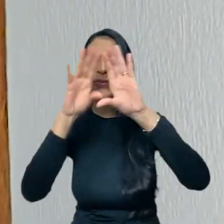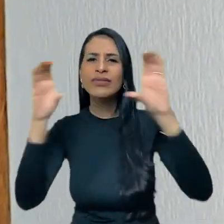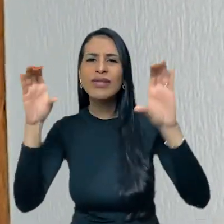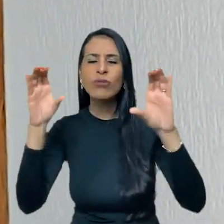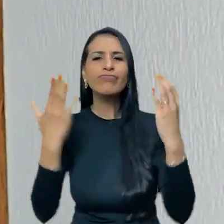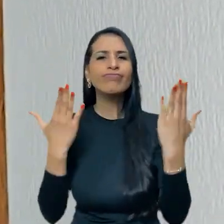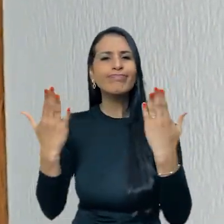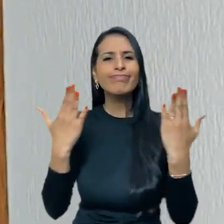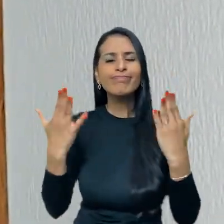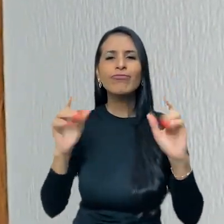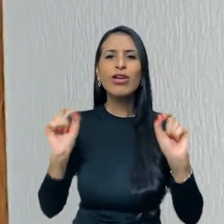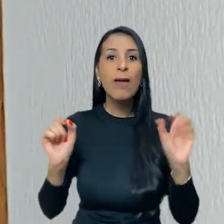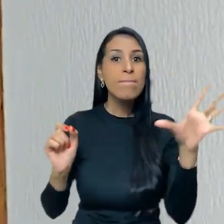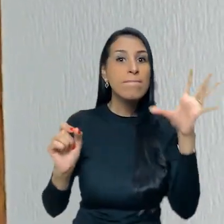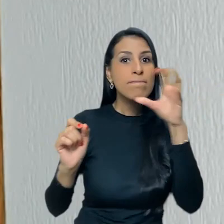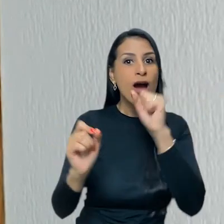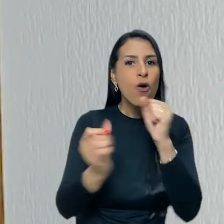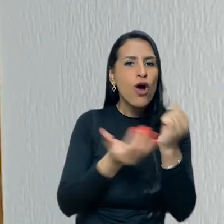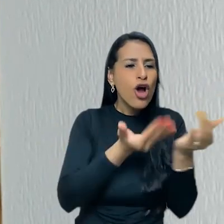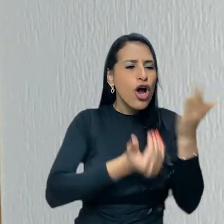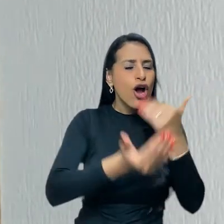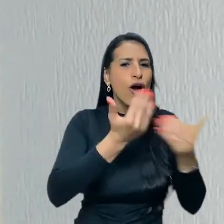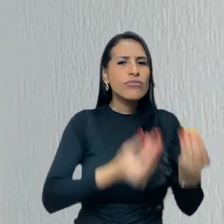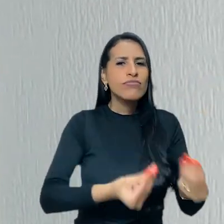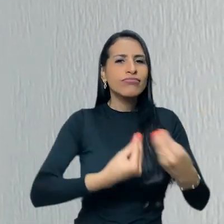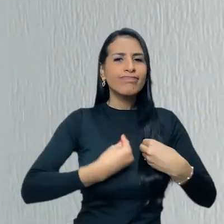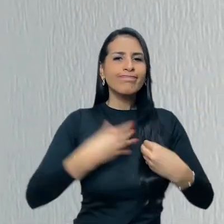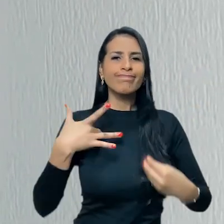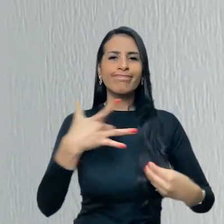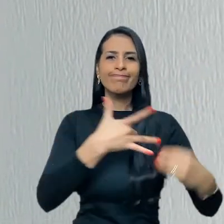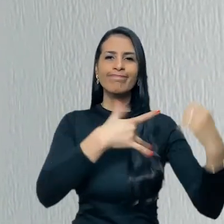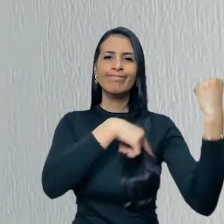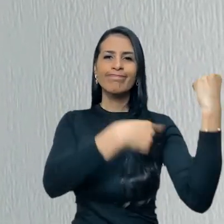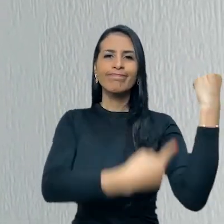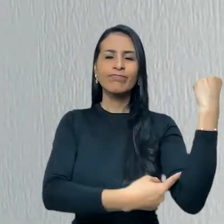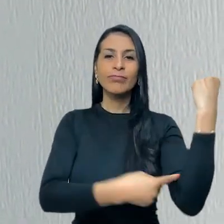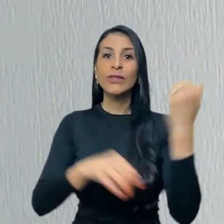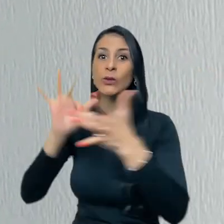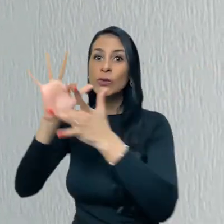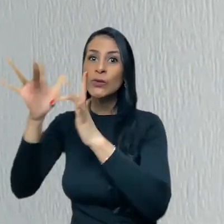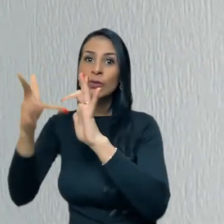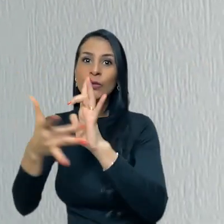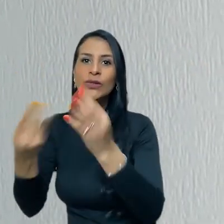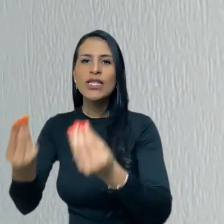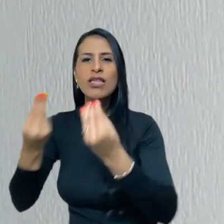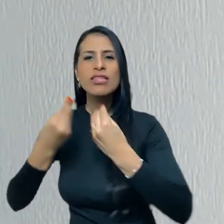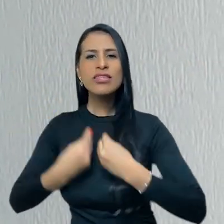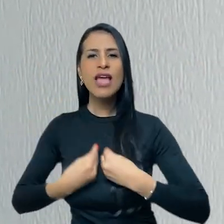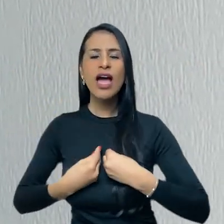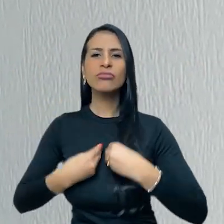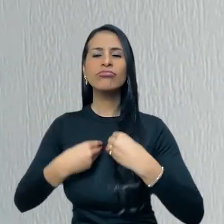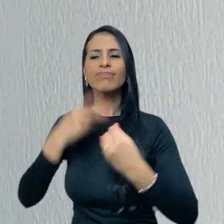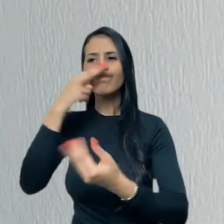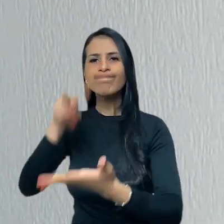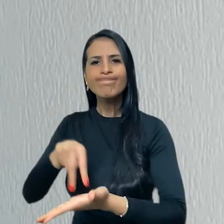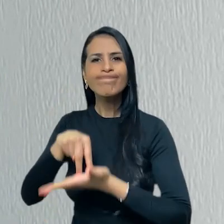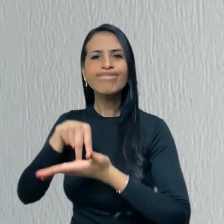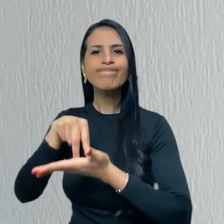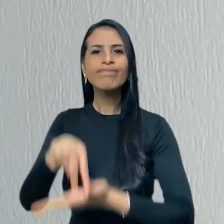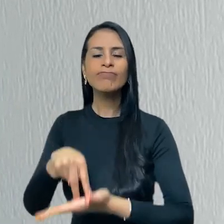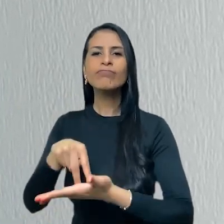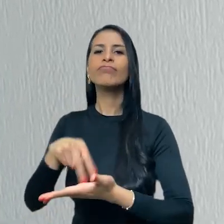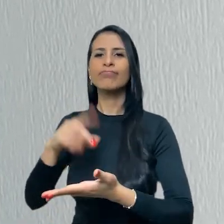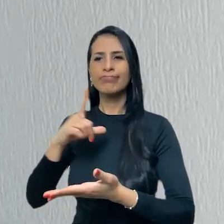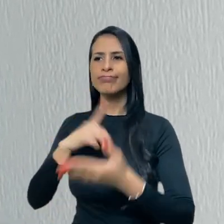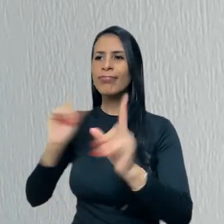sacia e fortalece o corpo. Jesus fortalece dando orientação e sentido diante dos desafios. O mundo